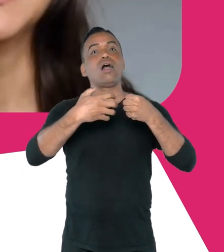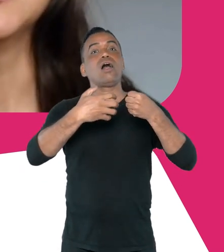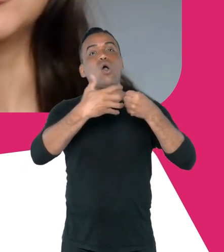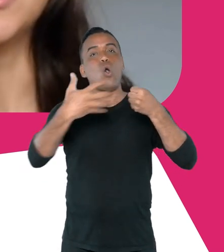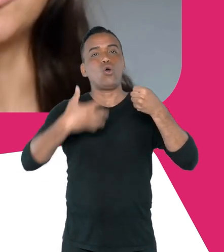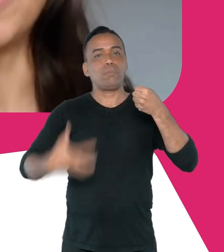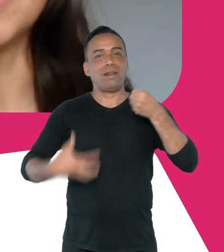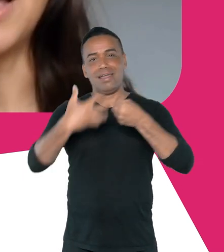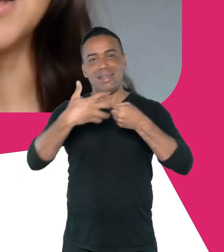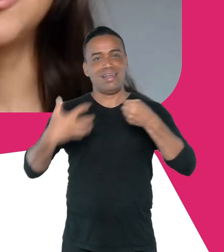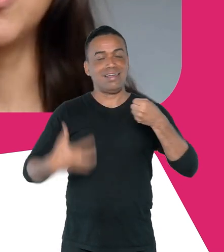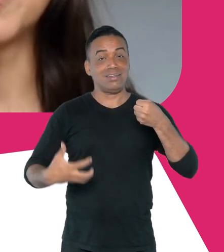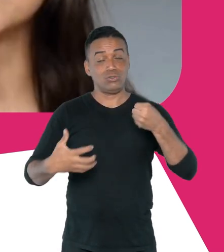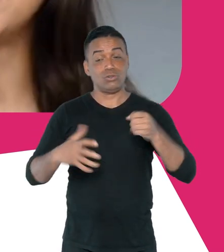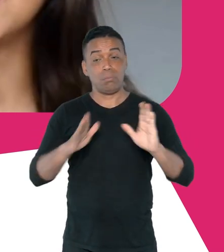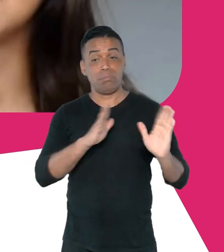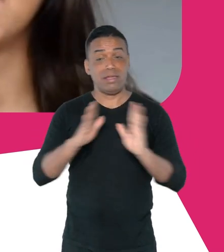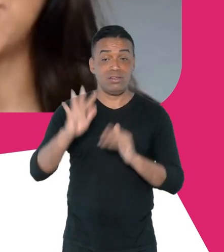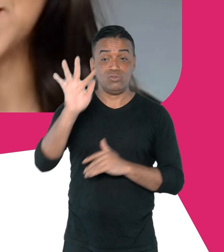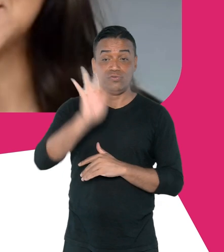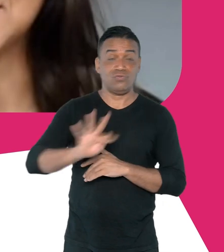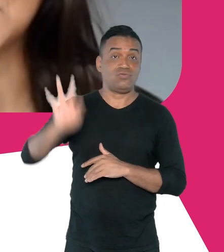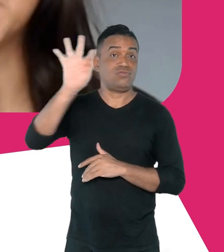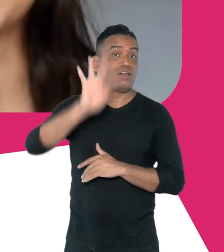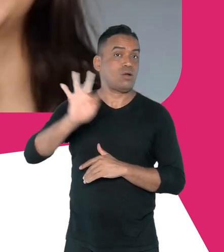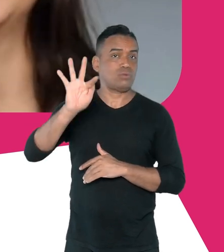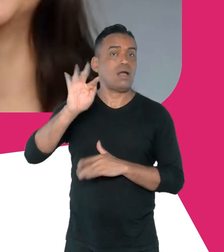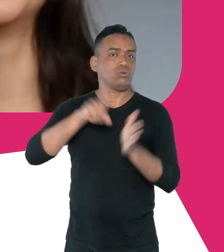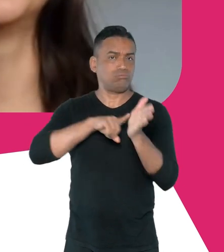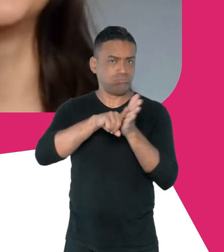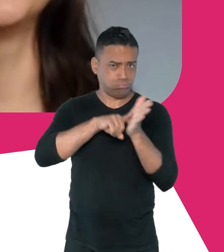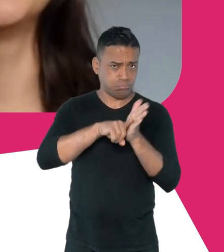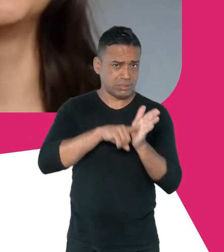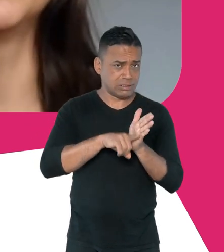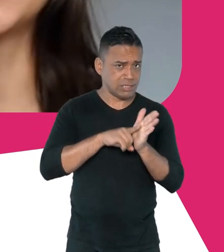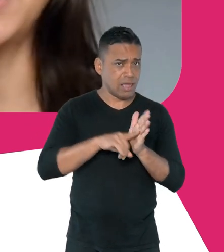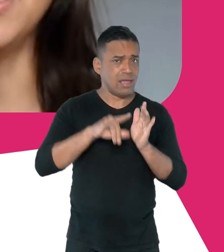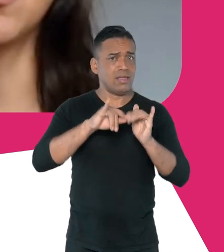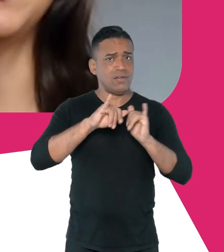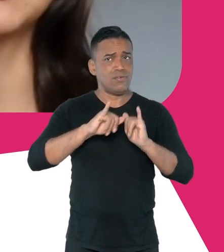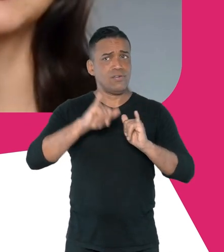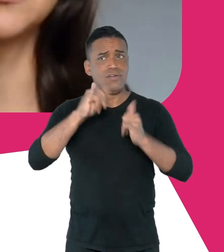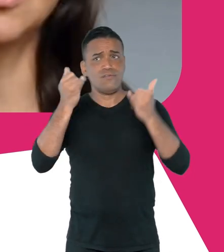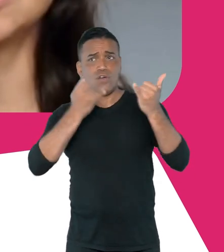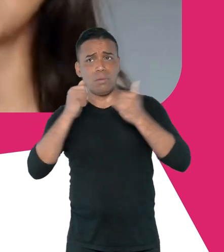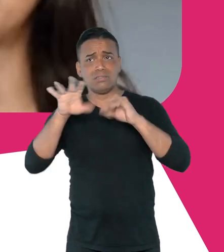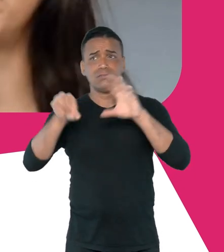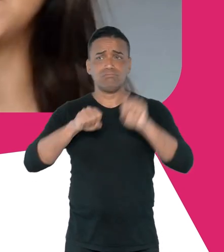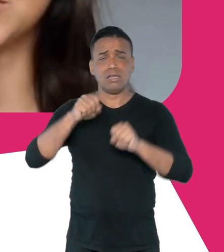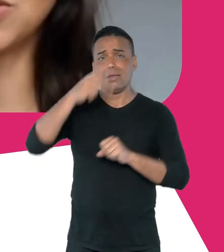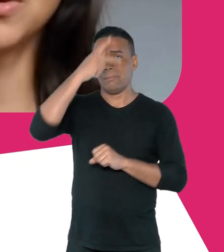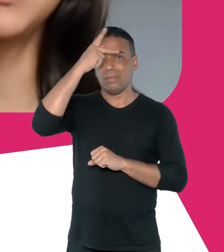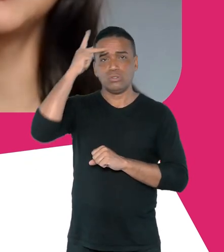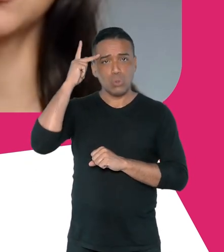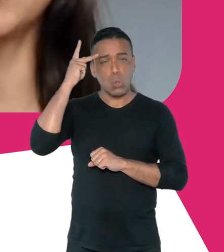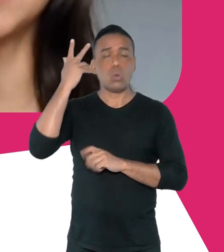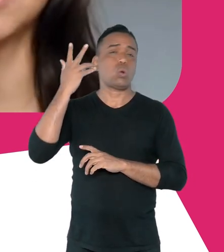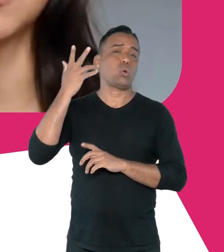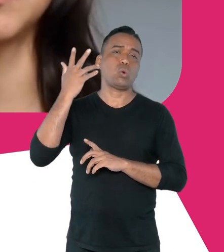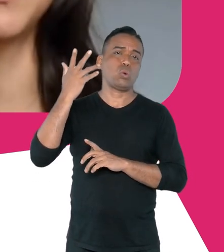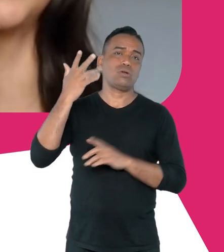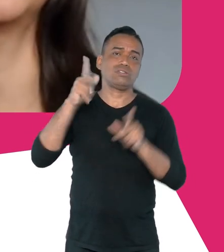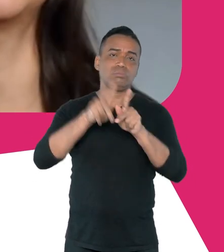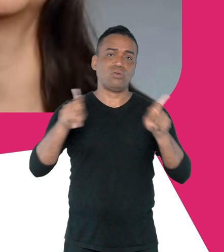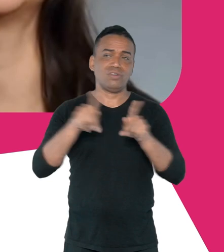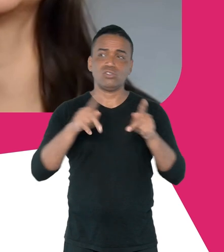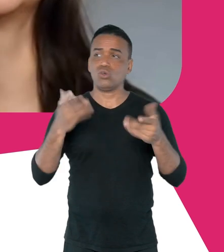né? Durante a faculdade, eu procurei essa informação, eu busquei com pesquisadores, com professores, conversando